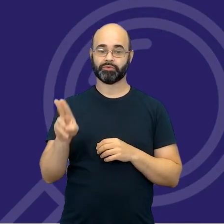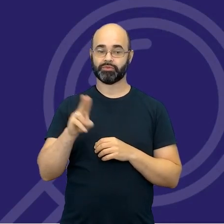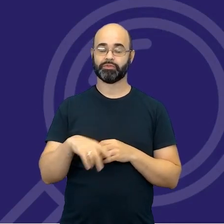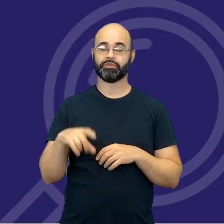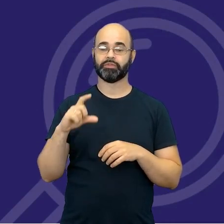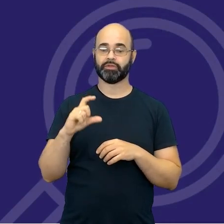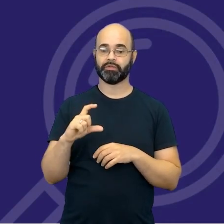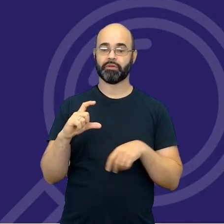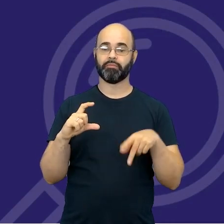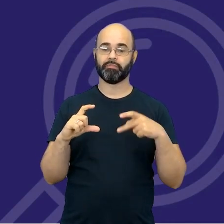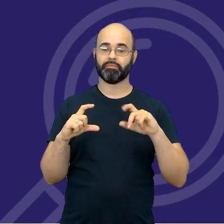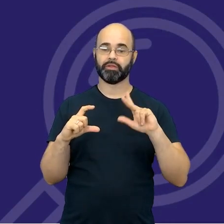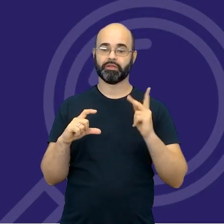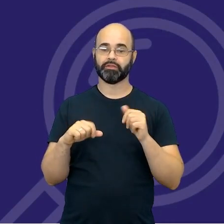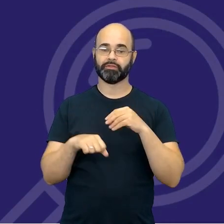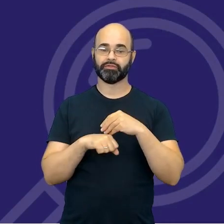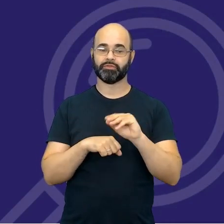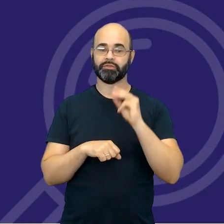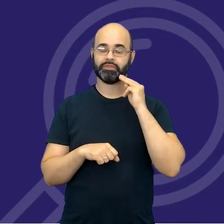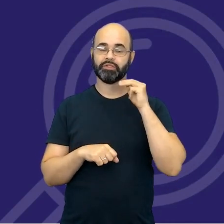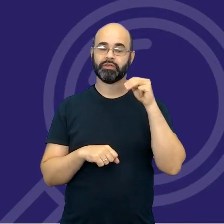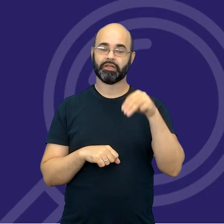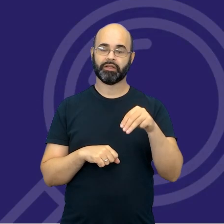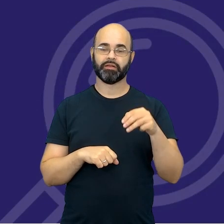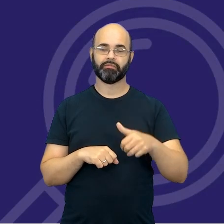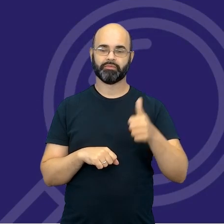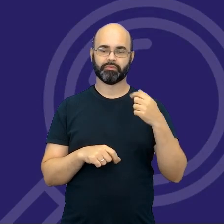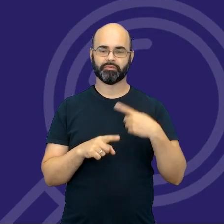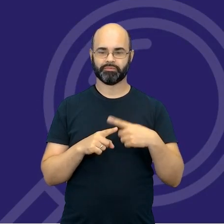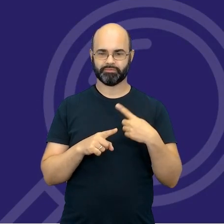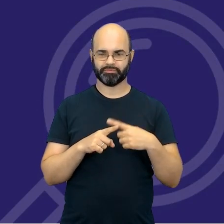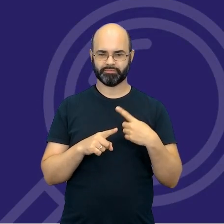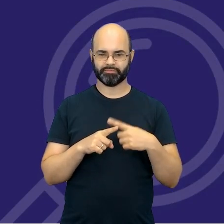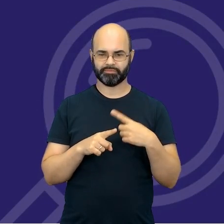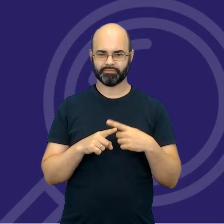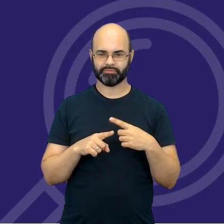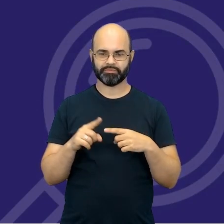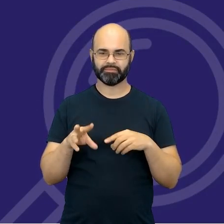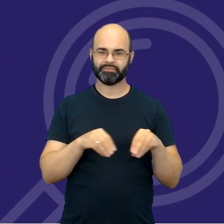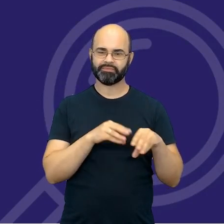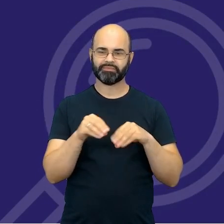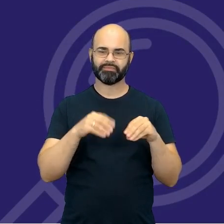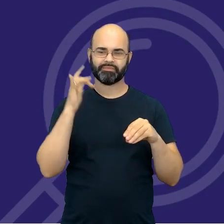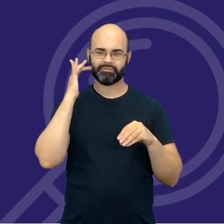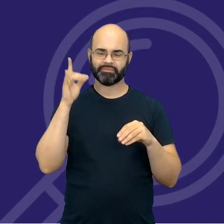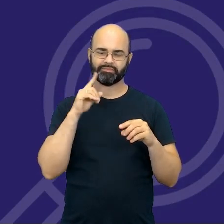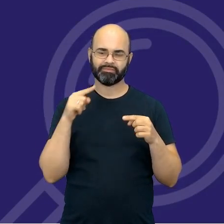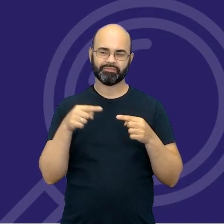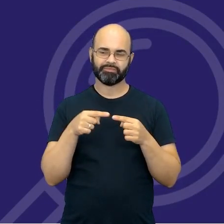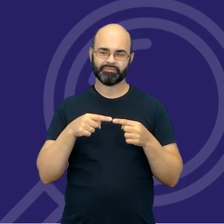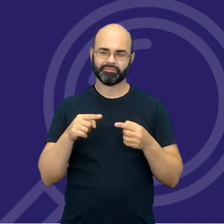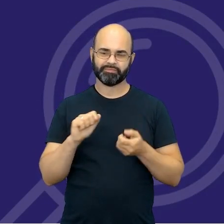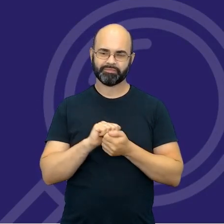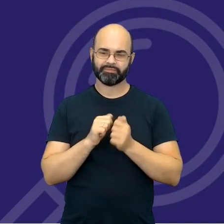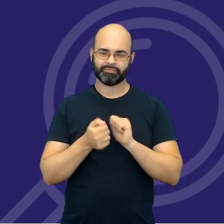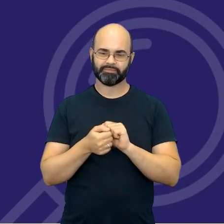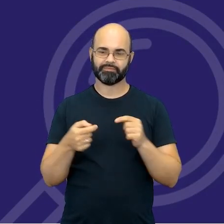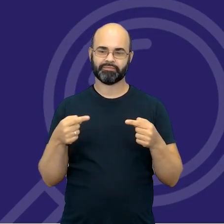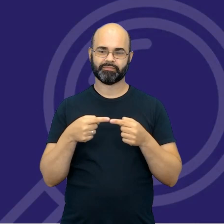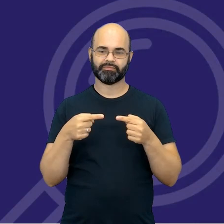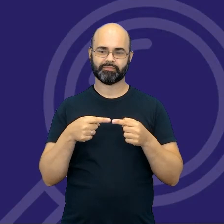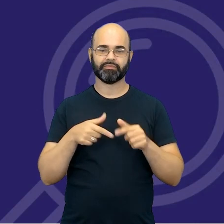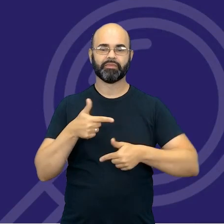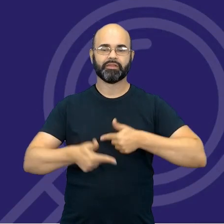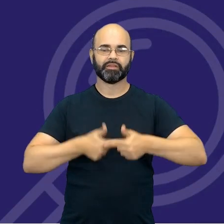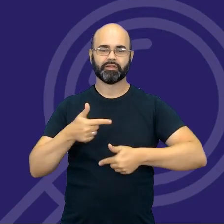tamanho D, que é a grande, que fica mais fácil segurar nas extremidades e ela fornece uma corrente mais adequada ali também para